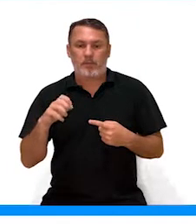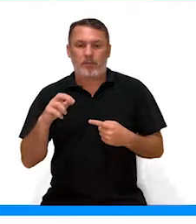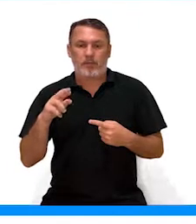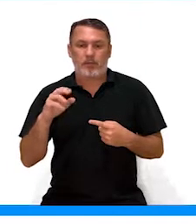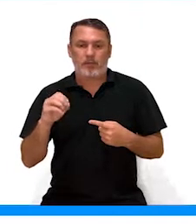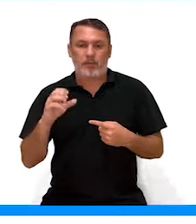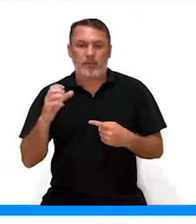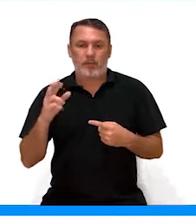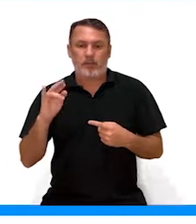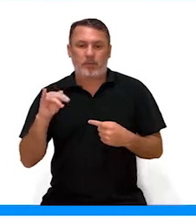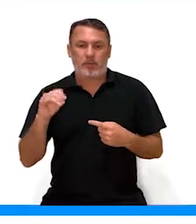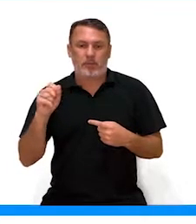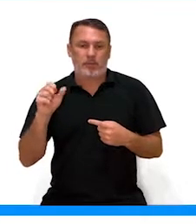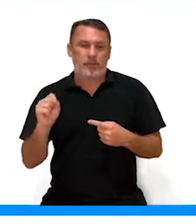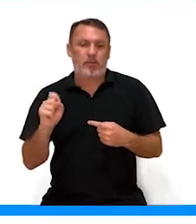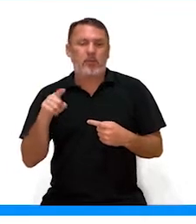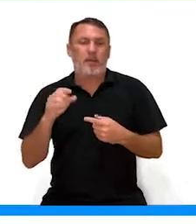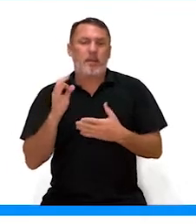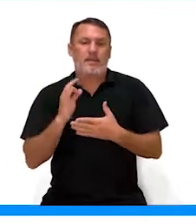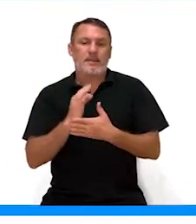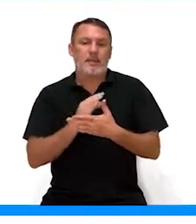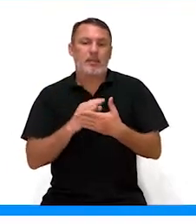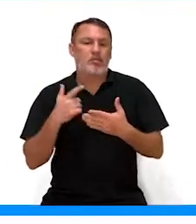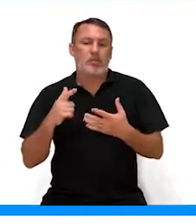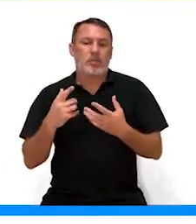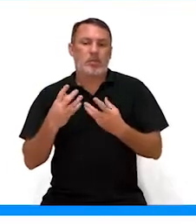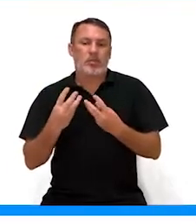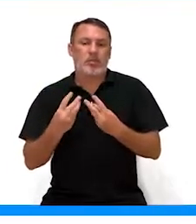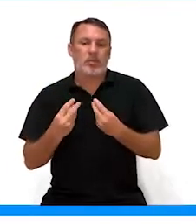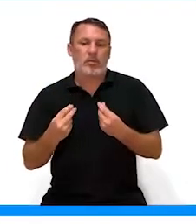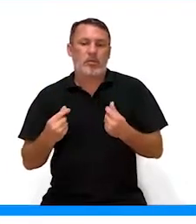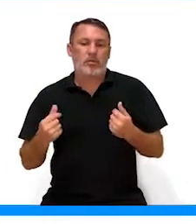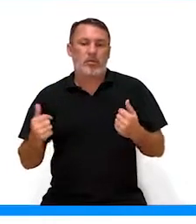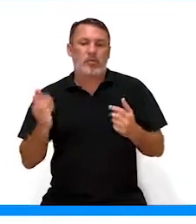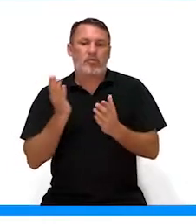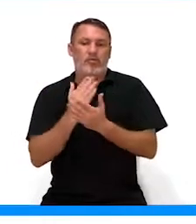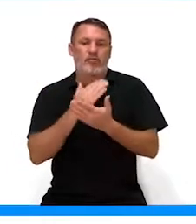delas. As merócrinas são aquelas células que